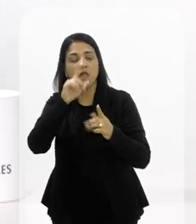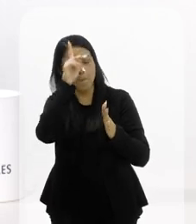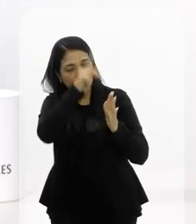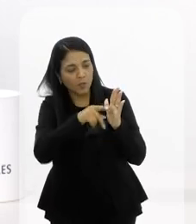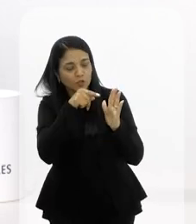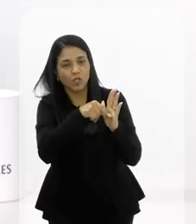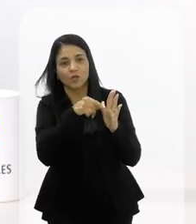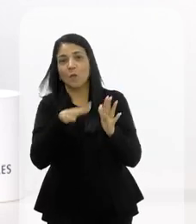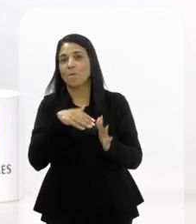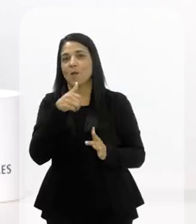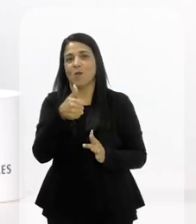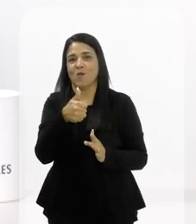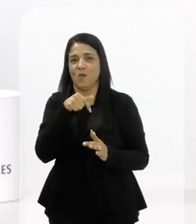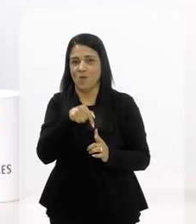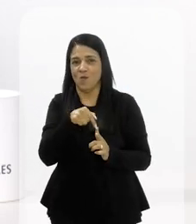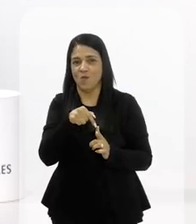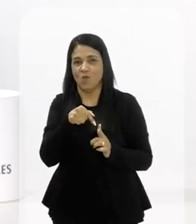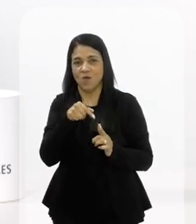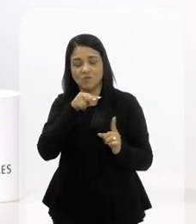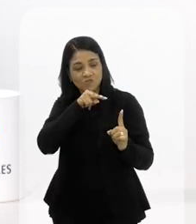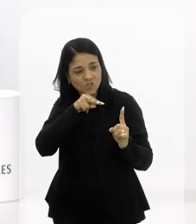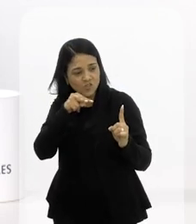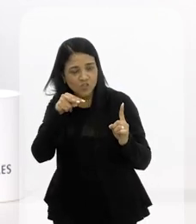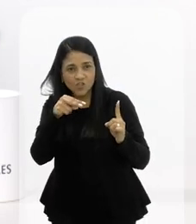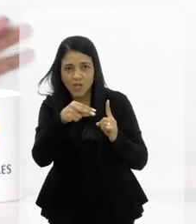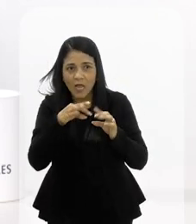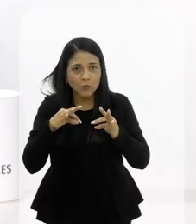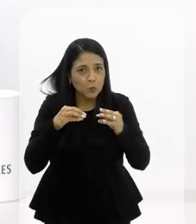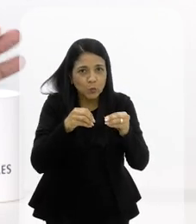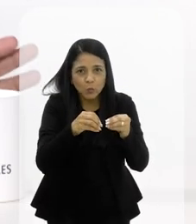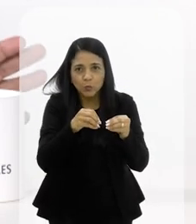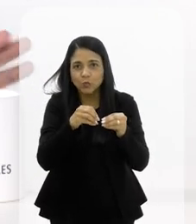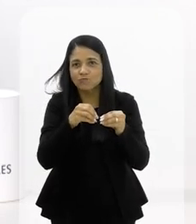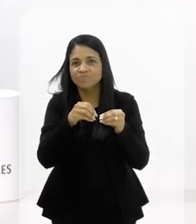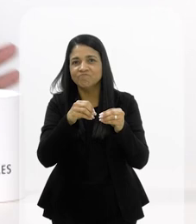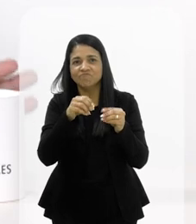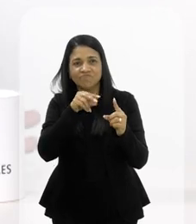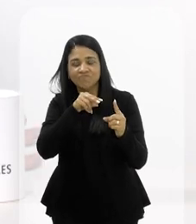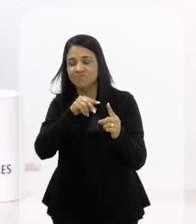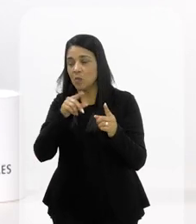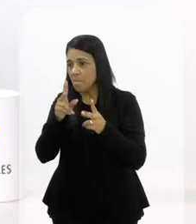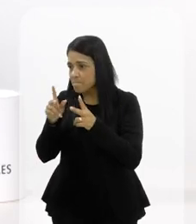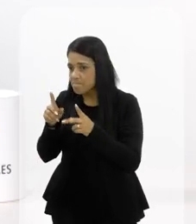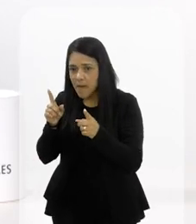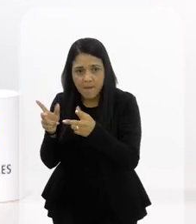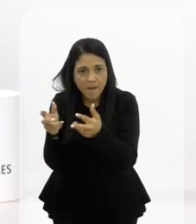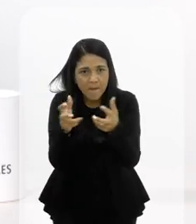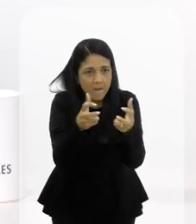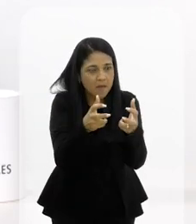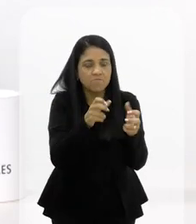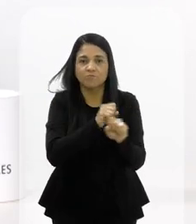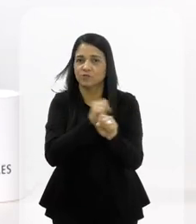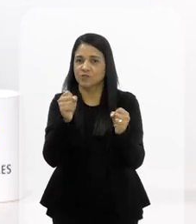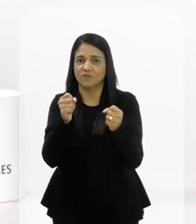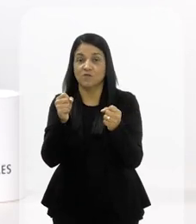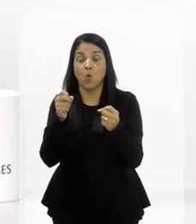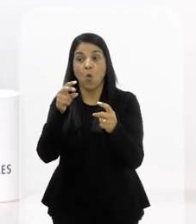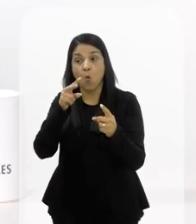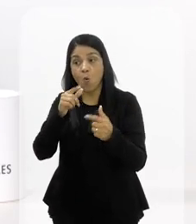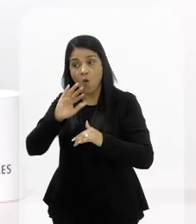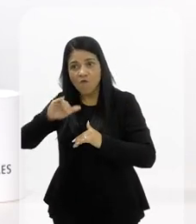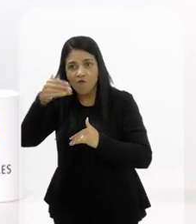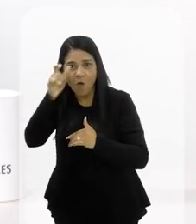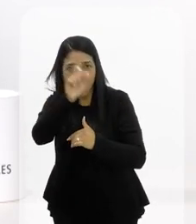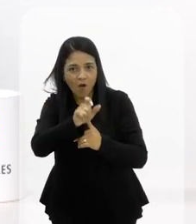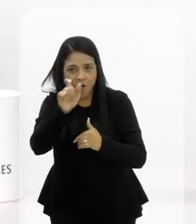rico se torna melhor né e ninguém consegue enxergar todos os pontos de todas as perspectivas ao mesmo tempo e ter outros